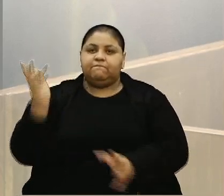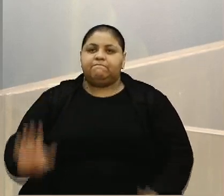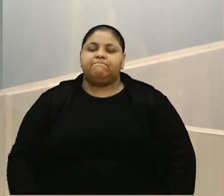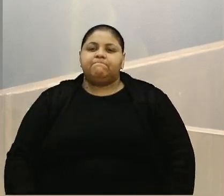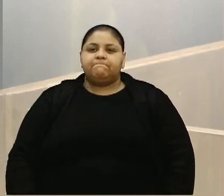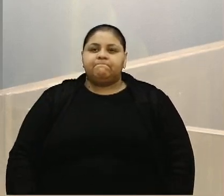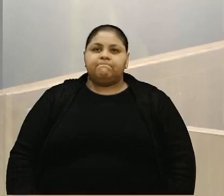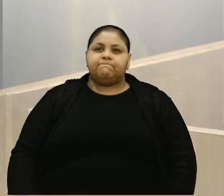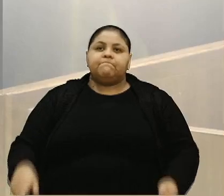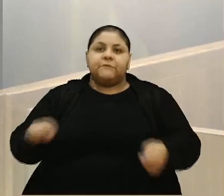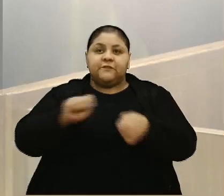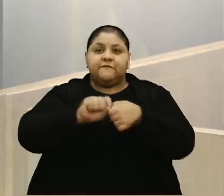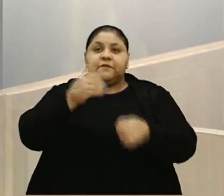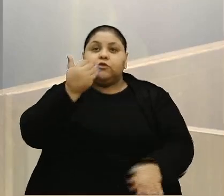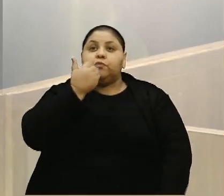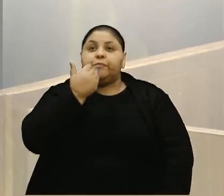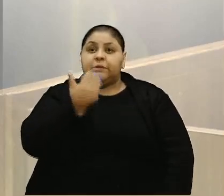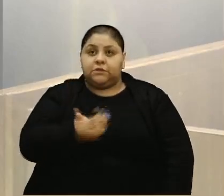Faço um apelo: